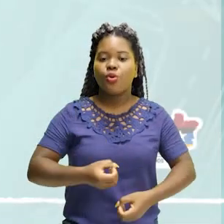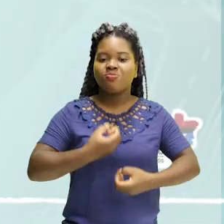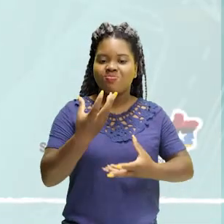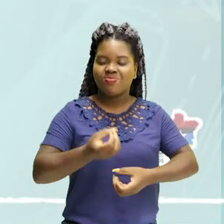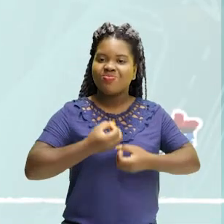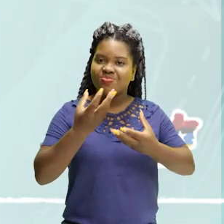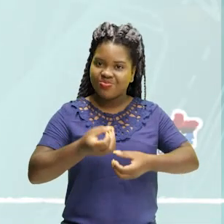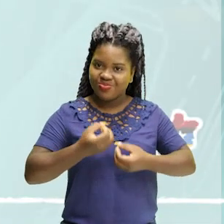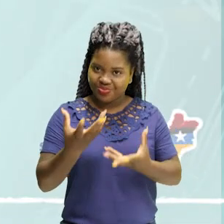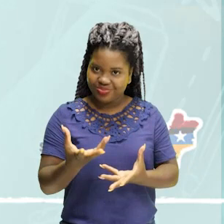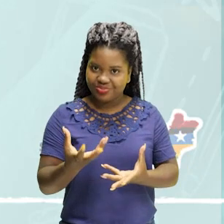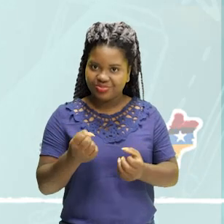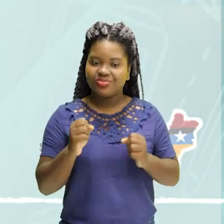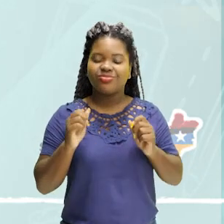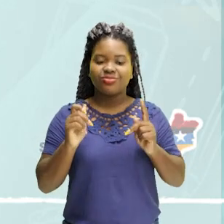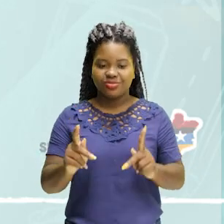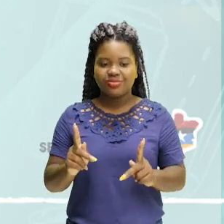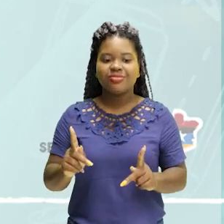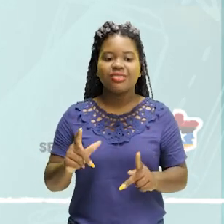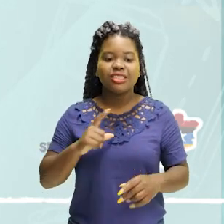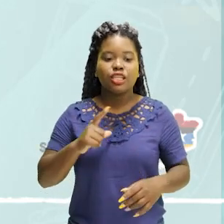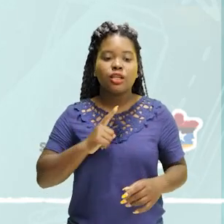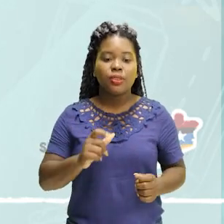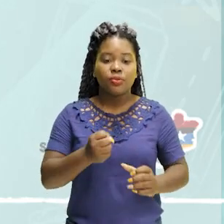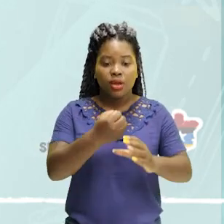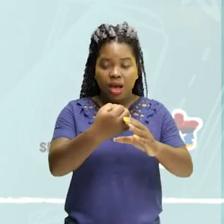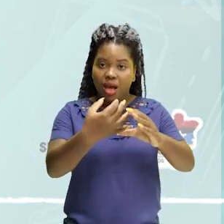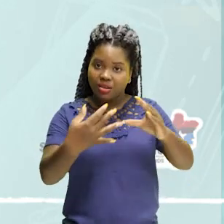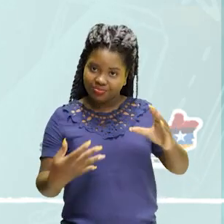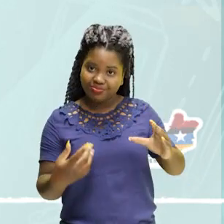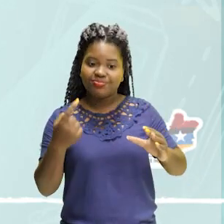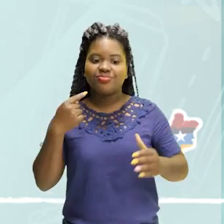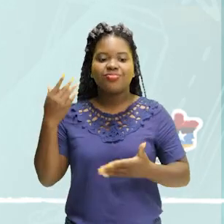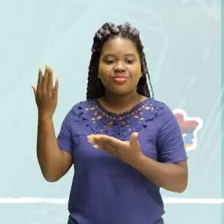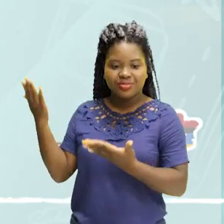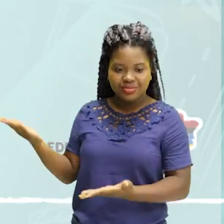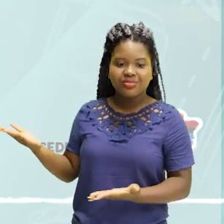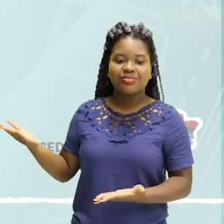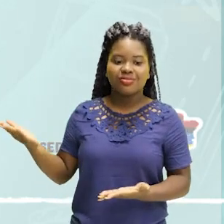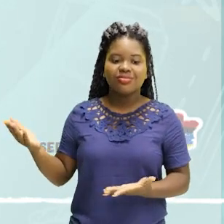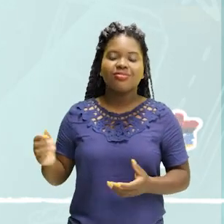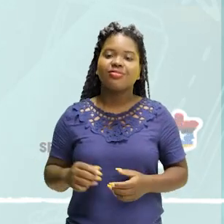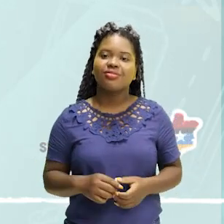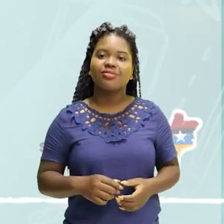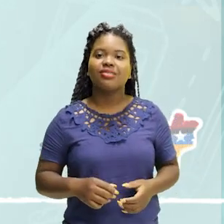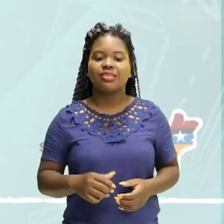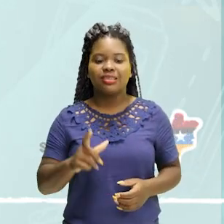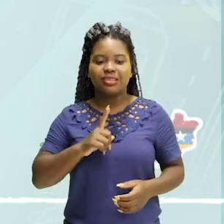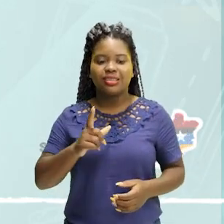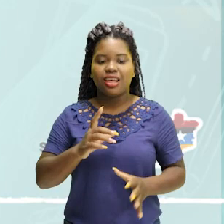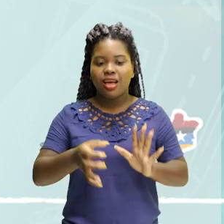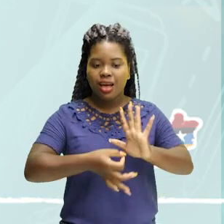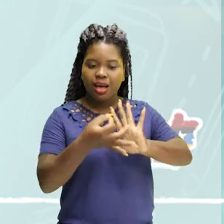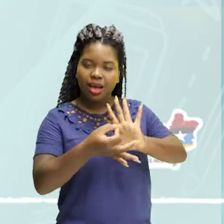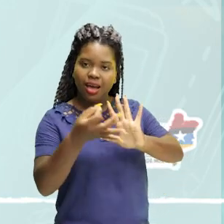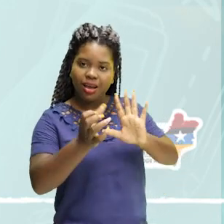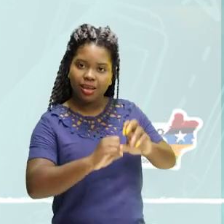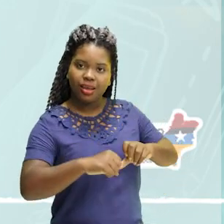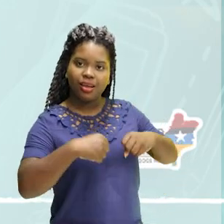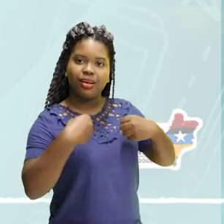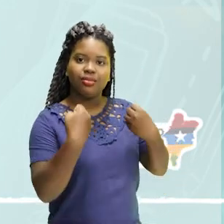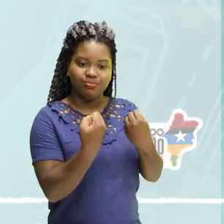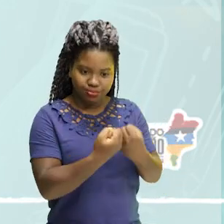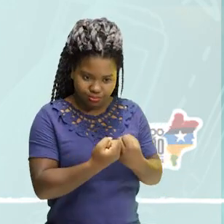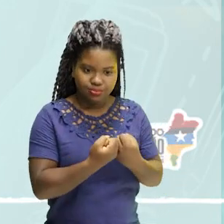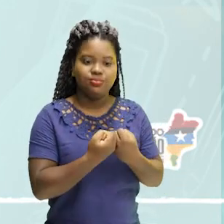Retrato da sociedade portuguesa, claro. Teatro de costumes. Crítica social, é evidente, né? O teatro traz